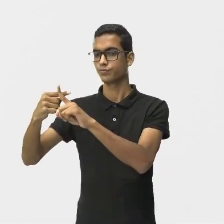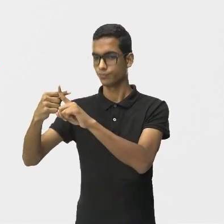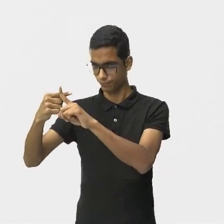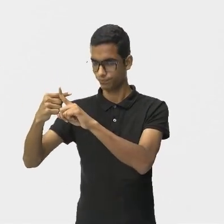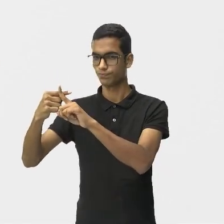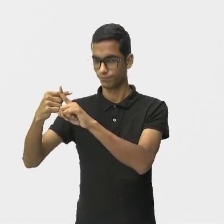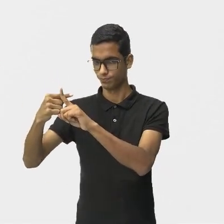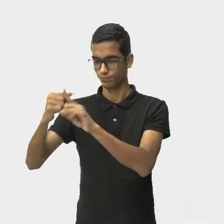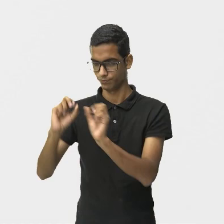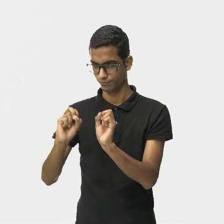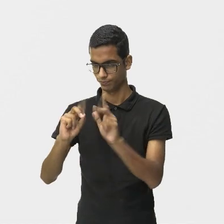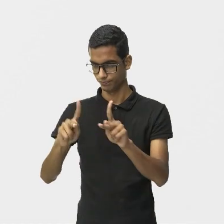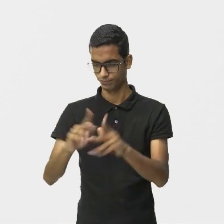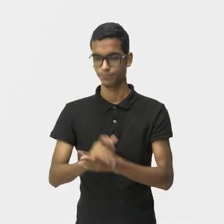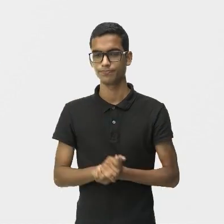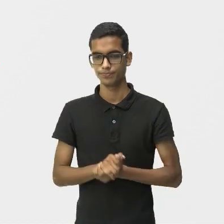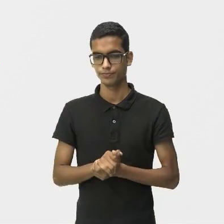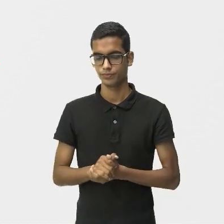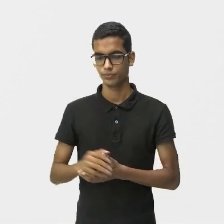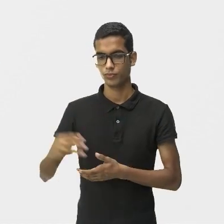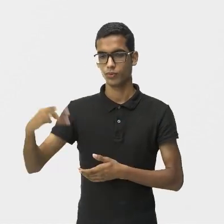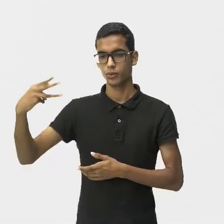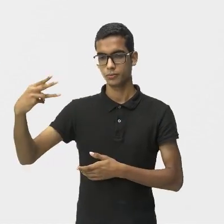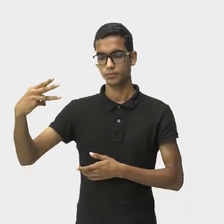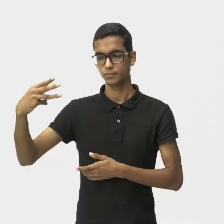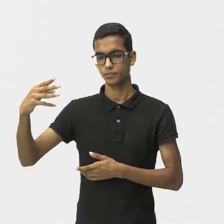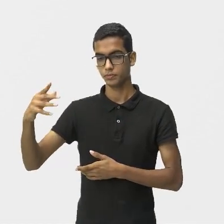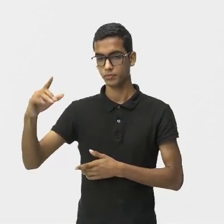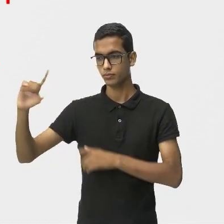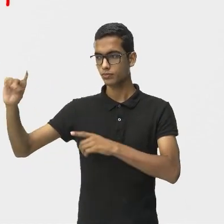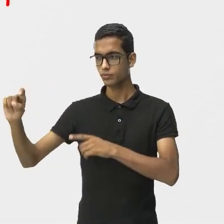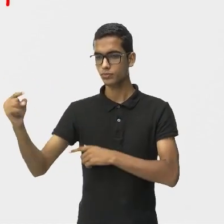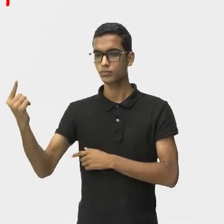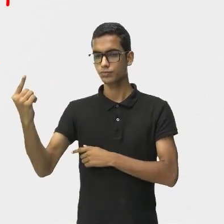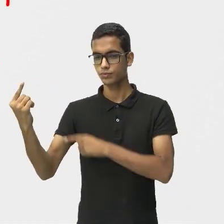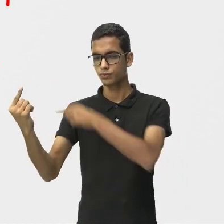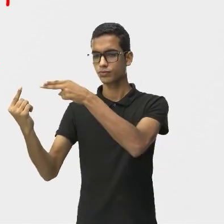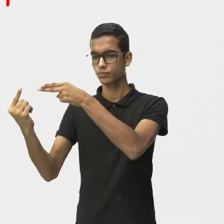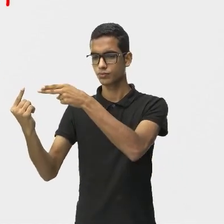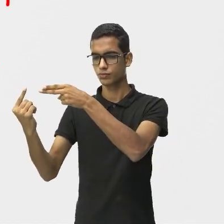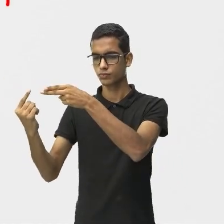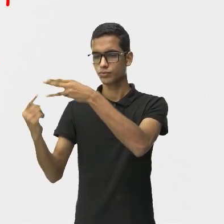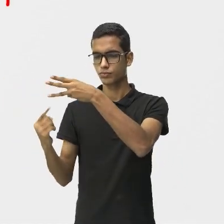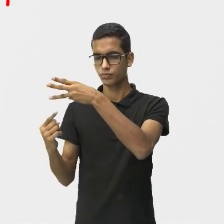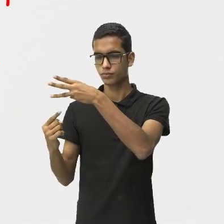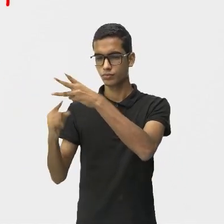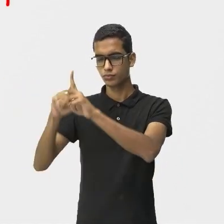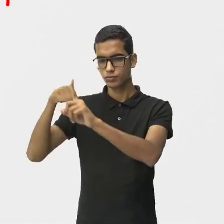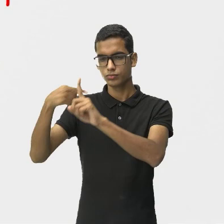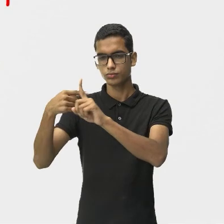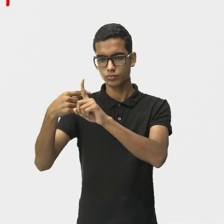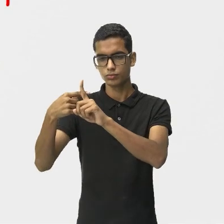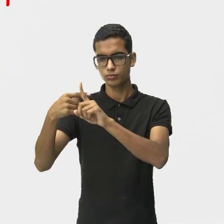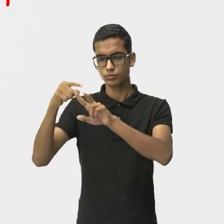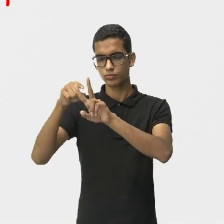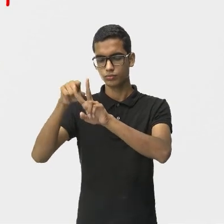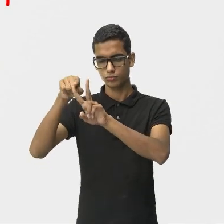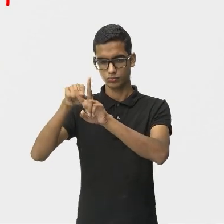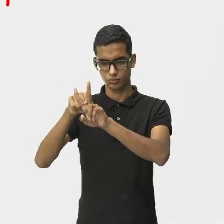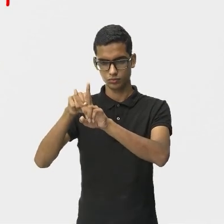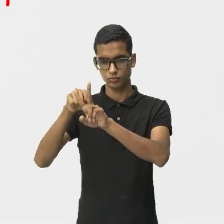positivo. Tudo bem? Mais raiz quadrada de delta. Mas quanto vale o delta? O delta vale 1, olha